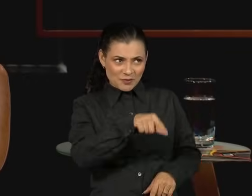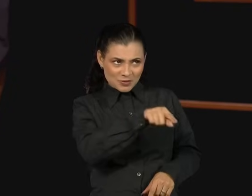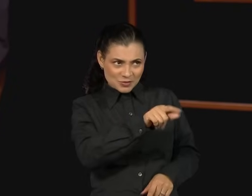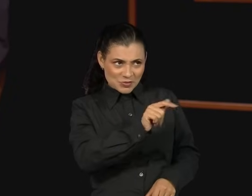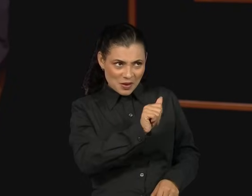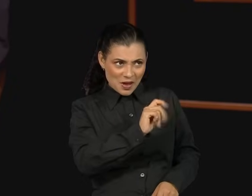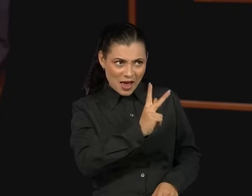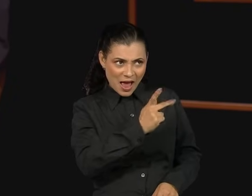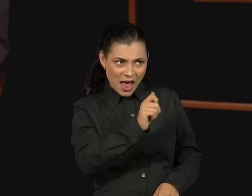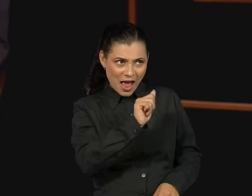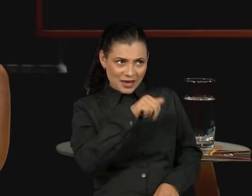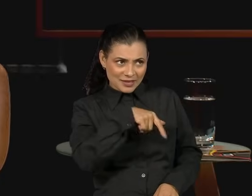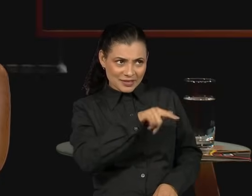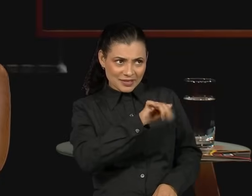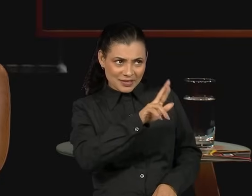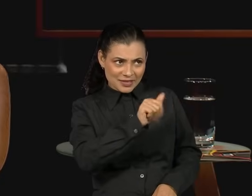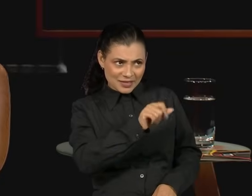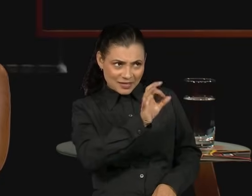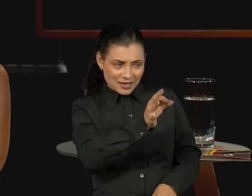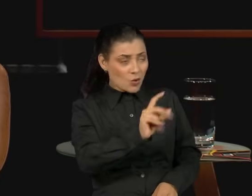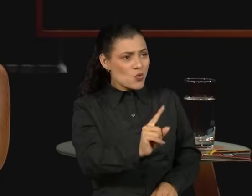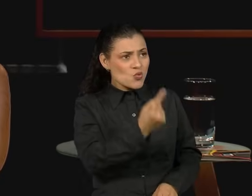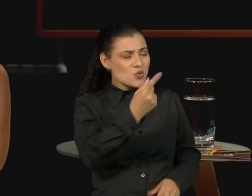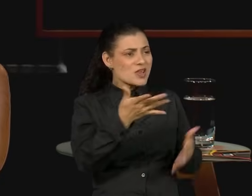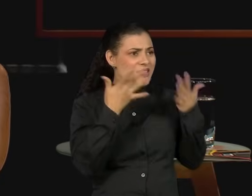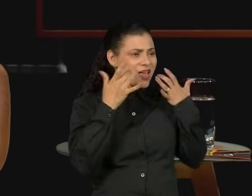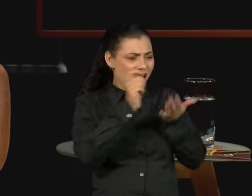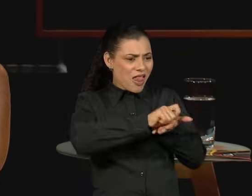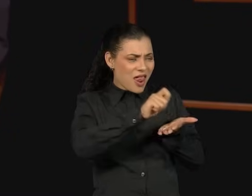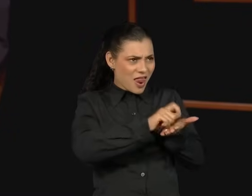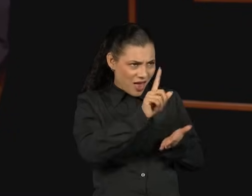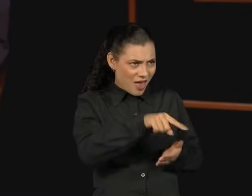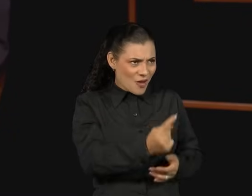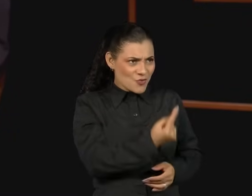sei. Sim. Foi a sua única aventura dramatúrgica?